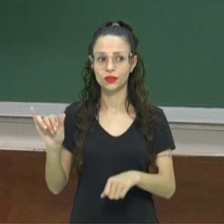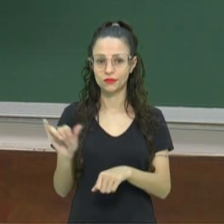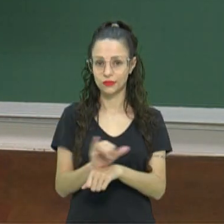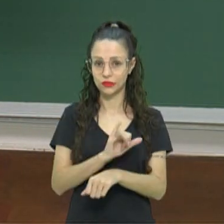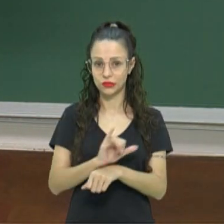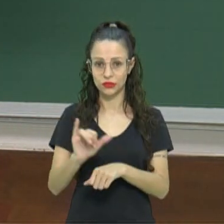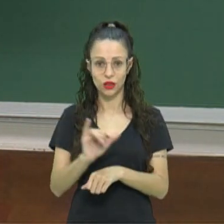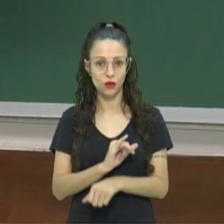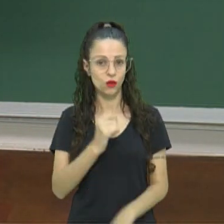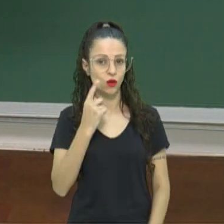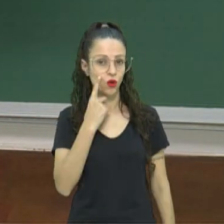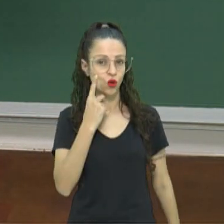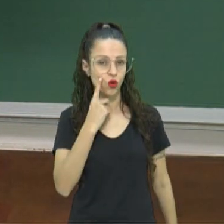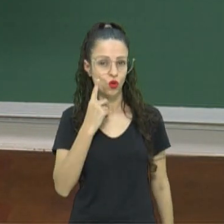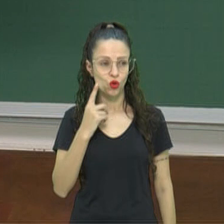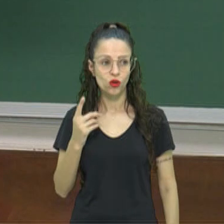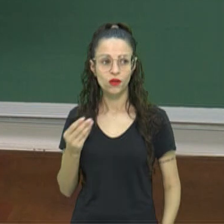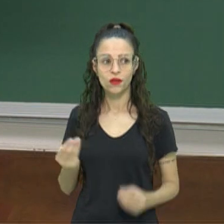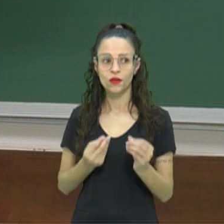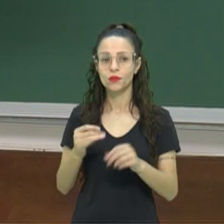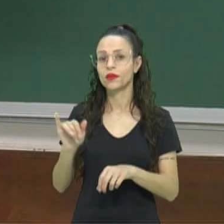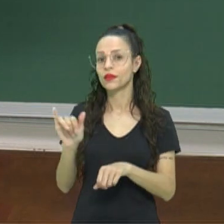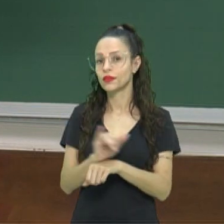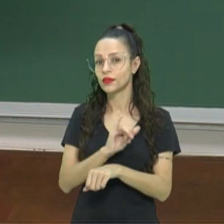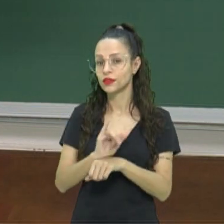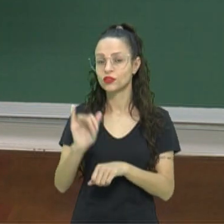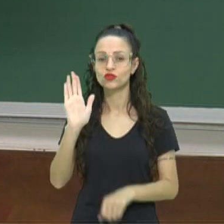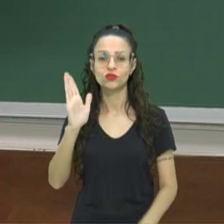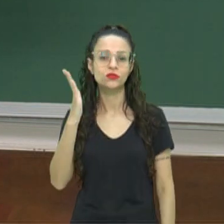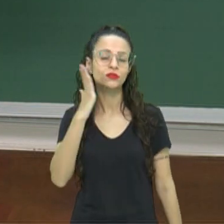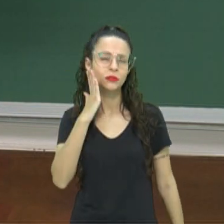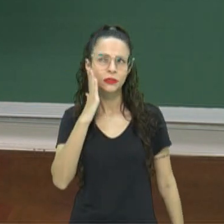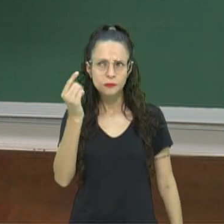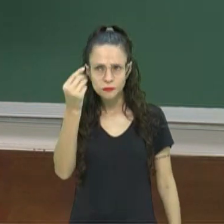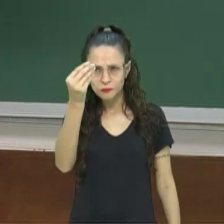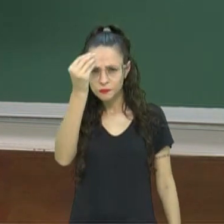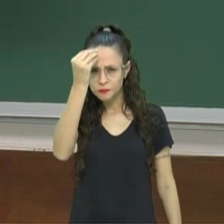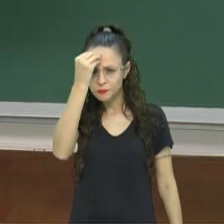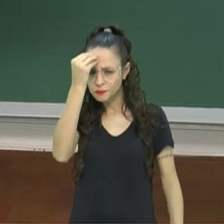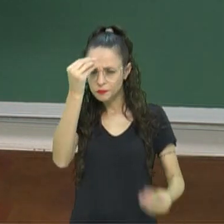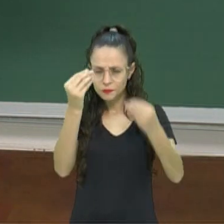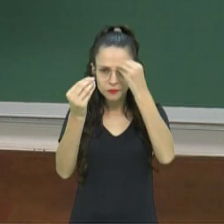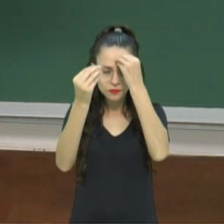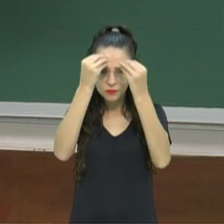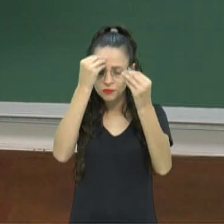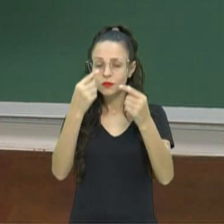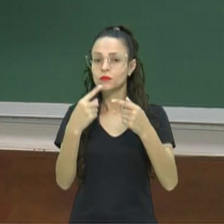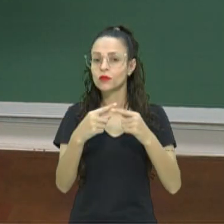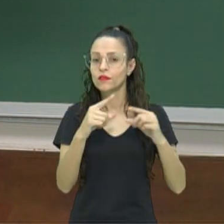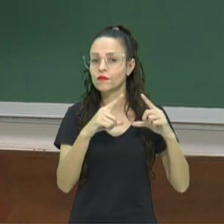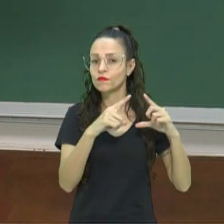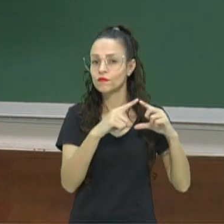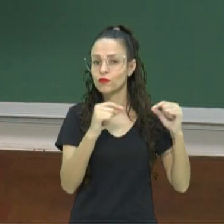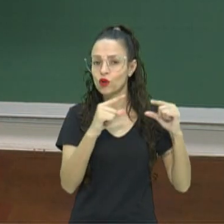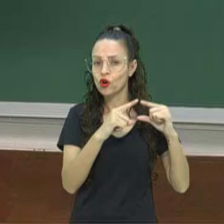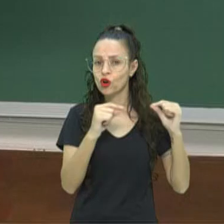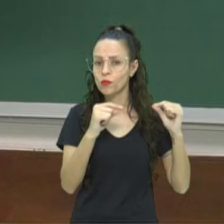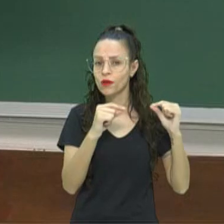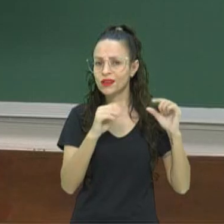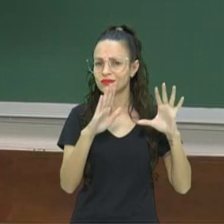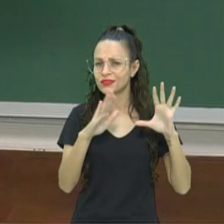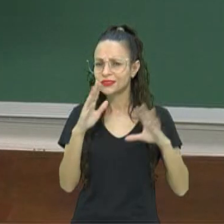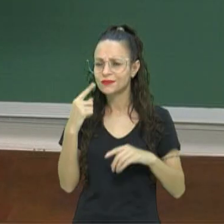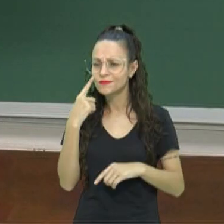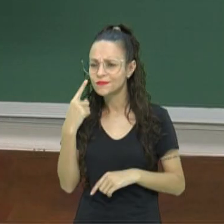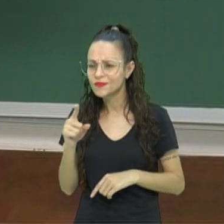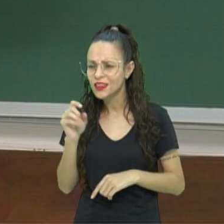ó. Então, aqui eu coloquei as estratégias para a gente ter já na cabecinha da gente, porque a gente tem as fórmulas e às vezes se depara com uma